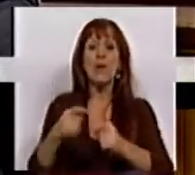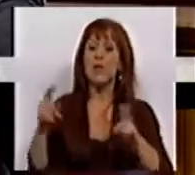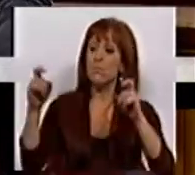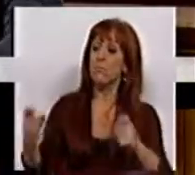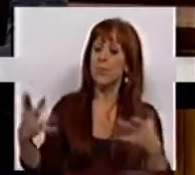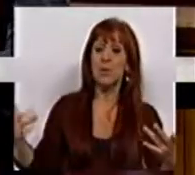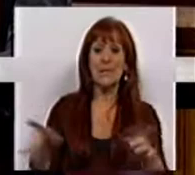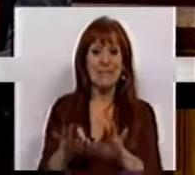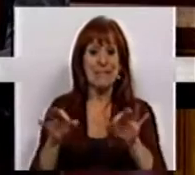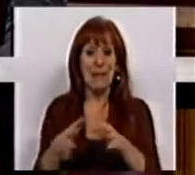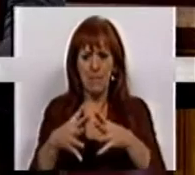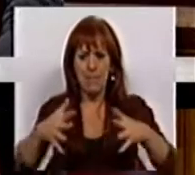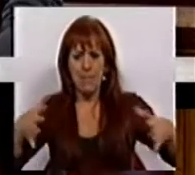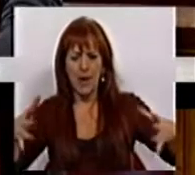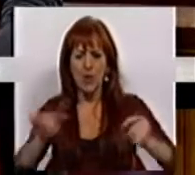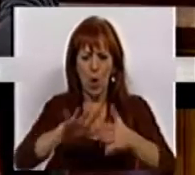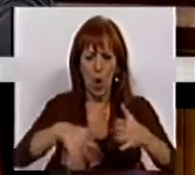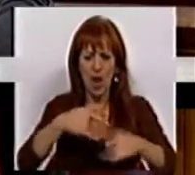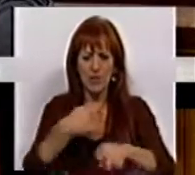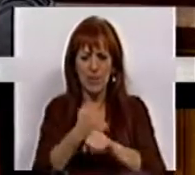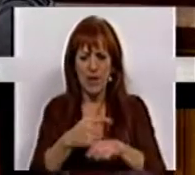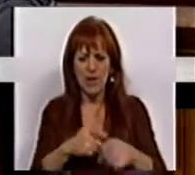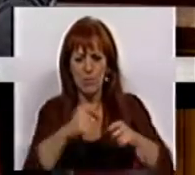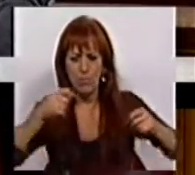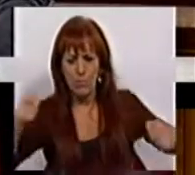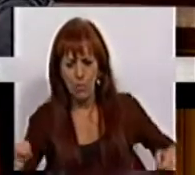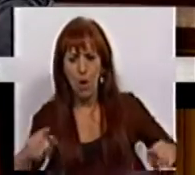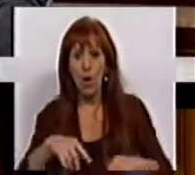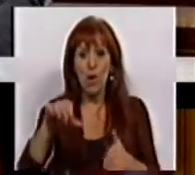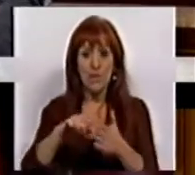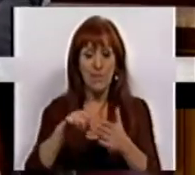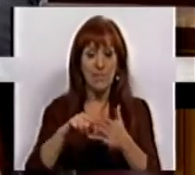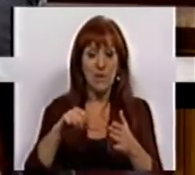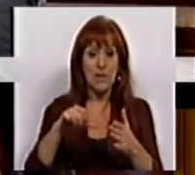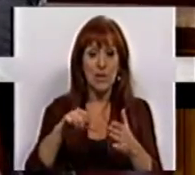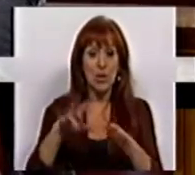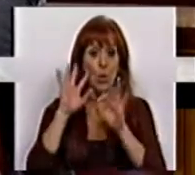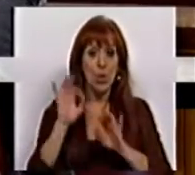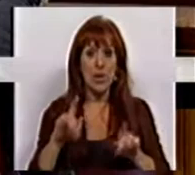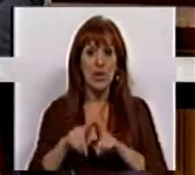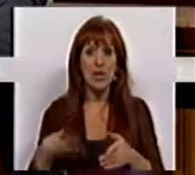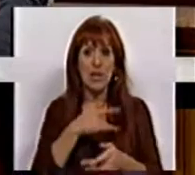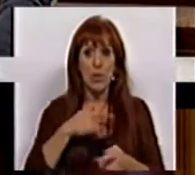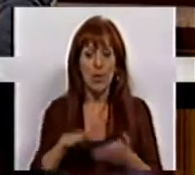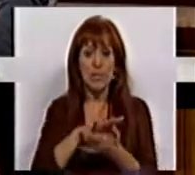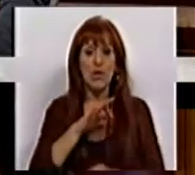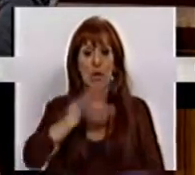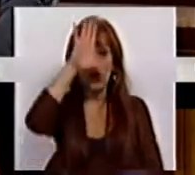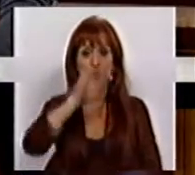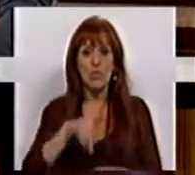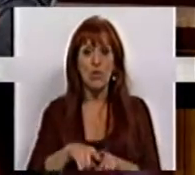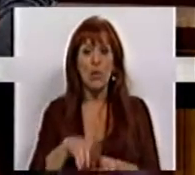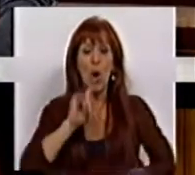de contingência com o alargamento dos horários de funcionamento dos cuidados de saúde primários. E, Sr.